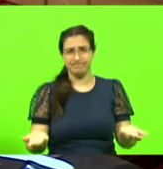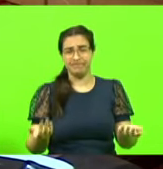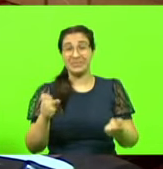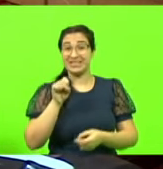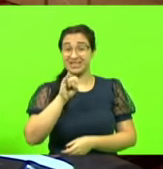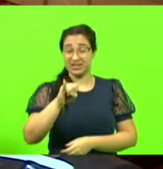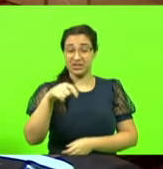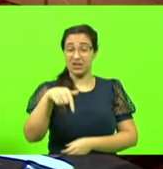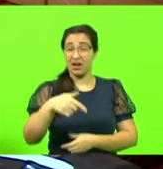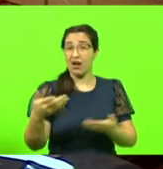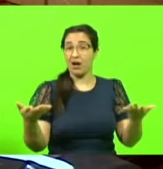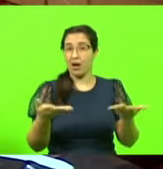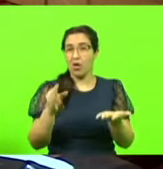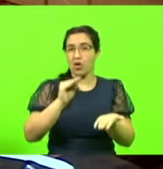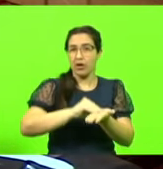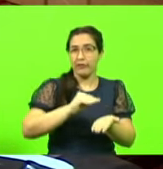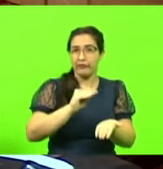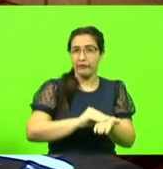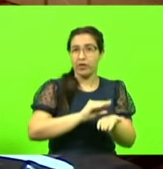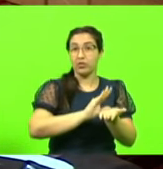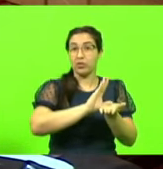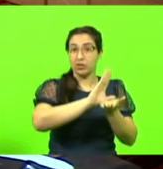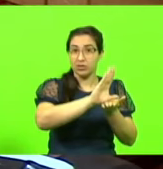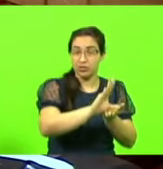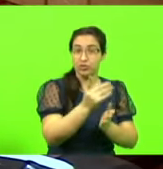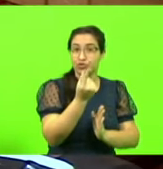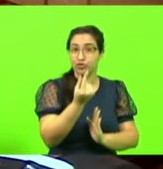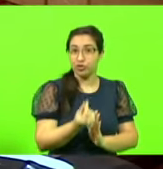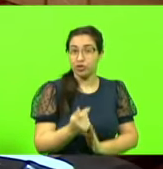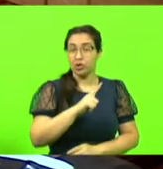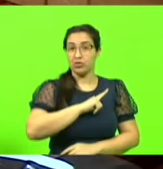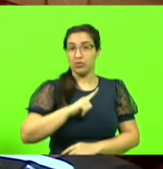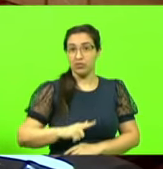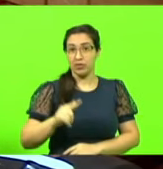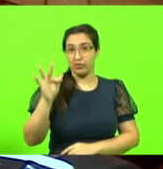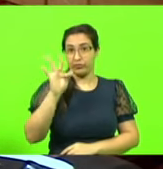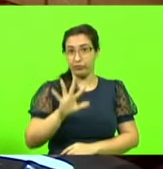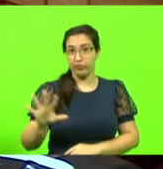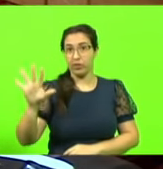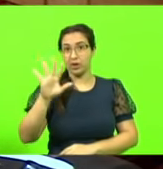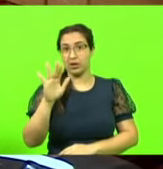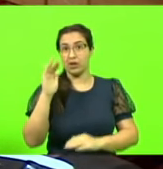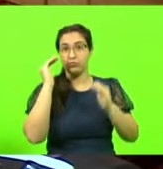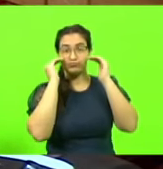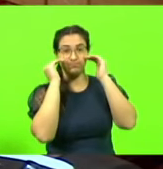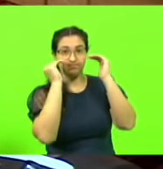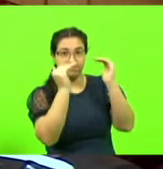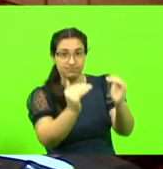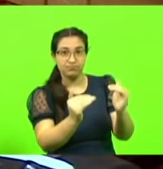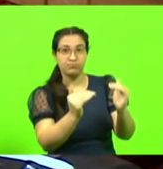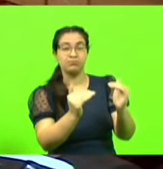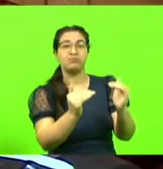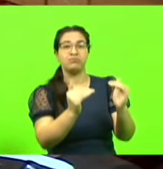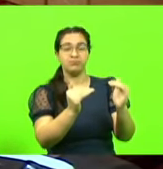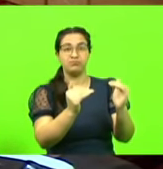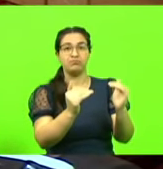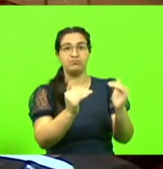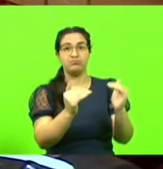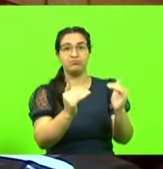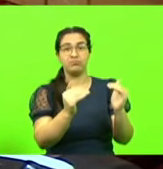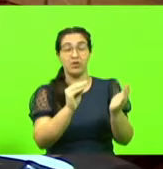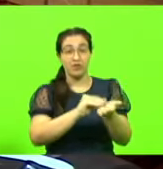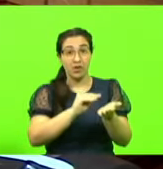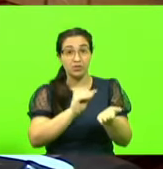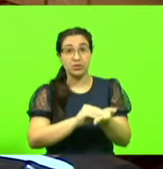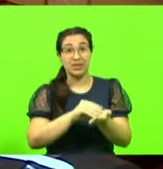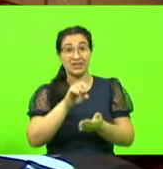momento, faltam recursos para que o governo federal cumpra com a sua responsabilidade para com o povo catarinense, e